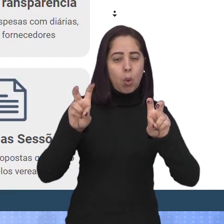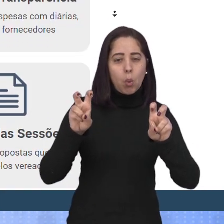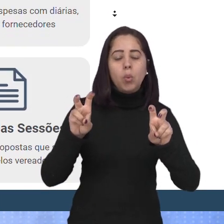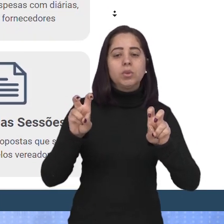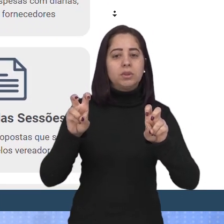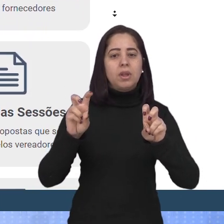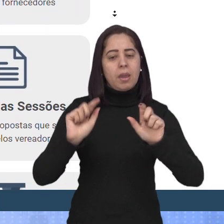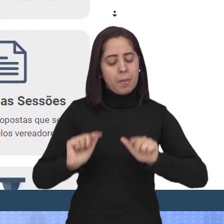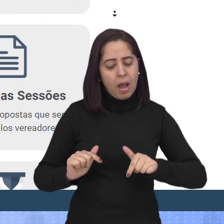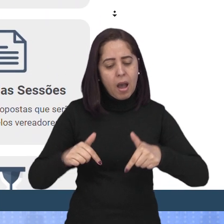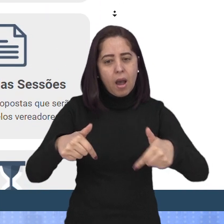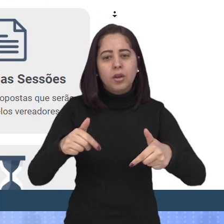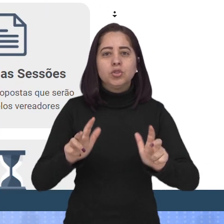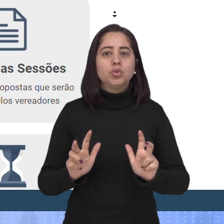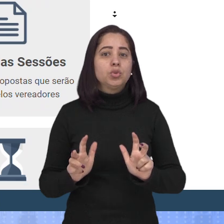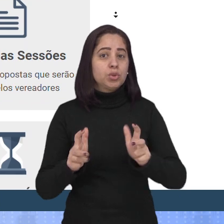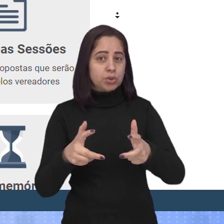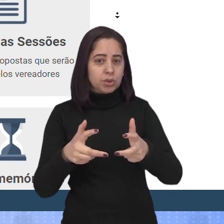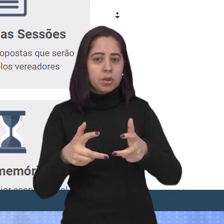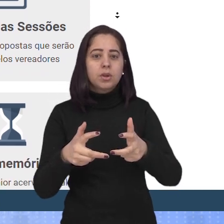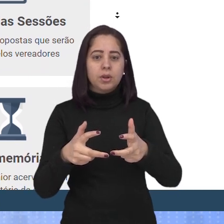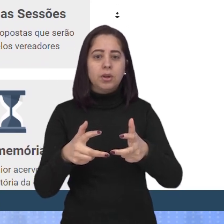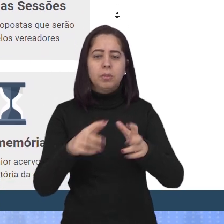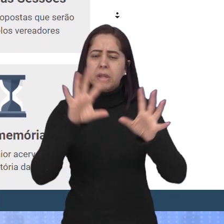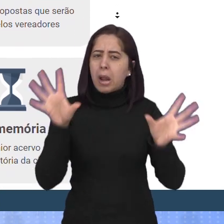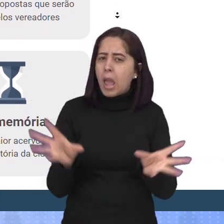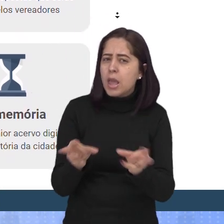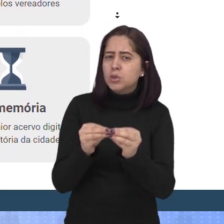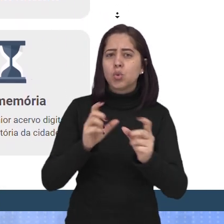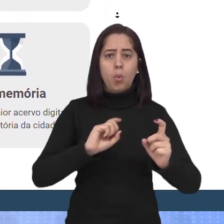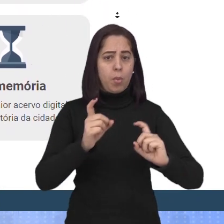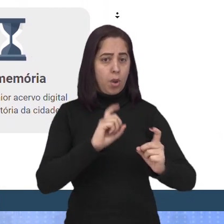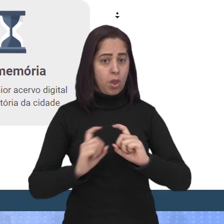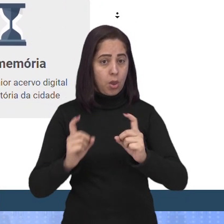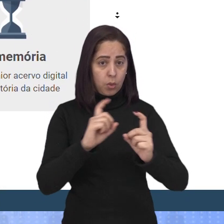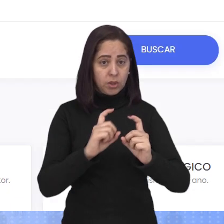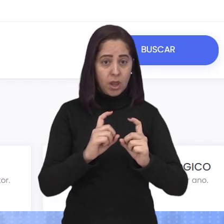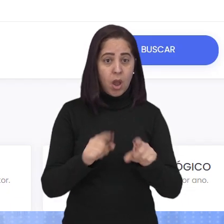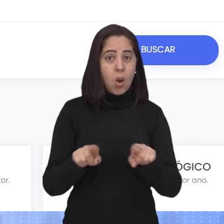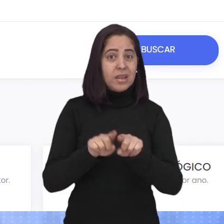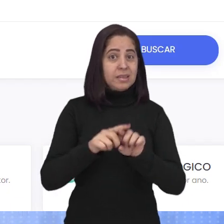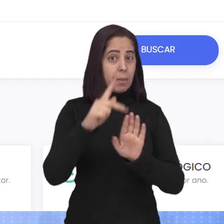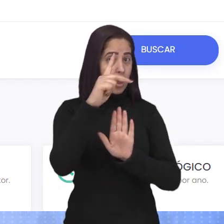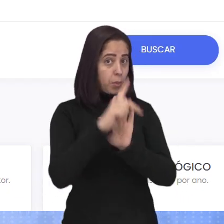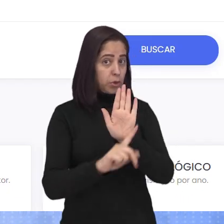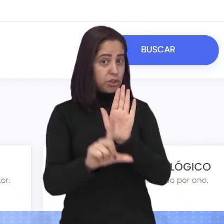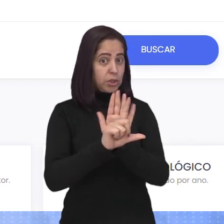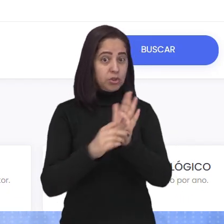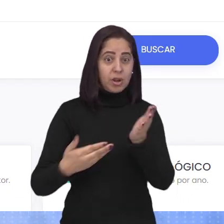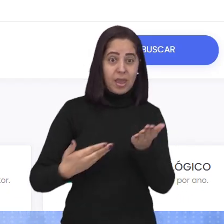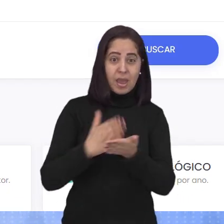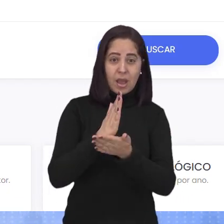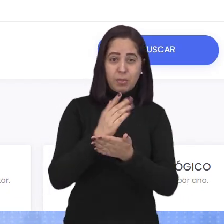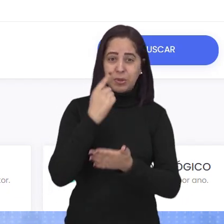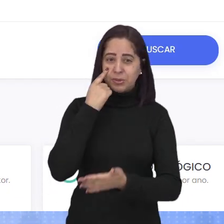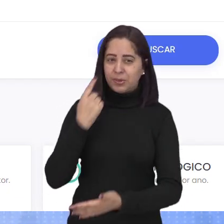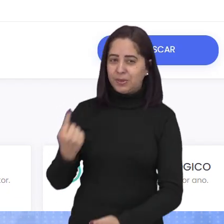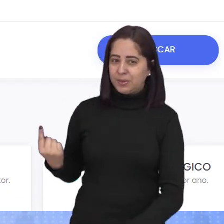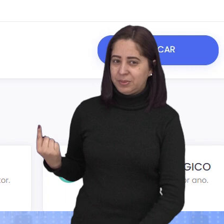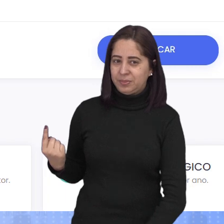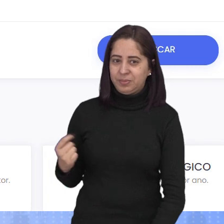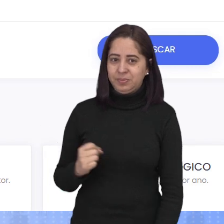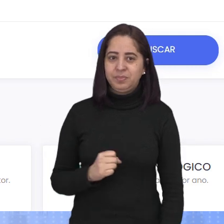estão a cobertura de atividades legislativas, como o resumo das sessões, além dos projetos de lei aprovados